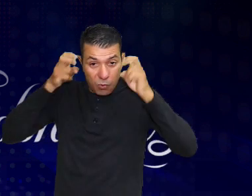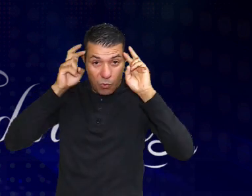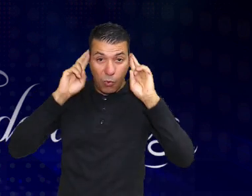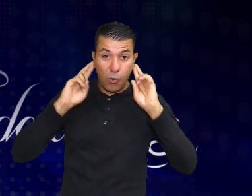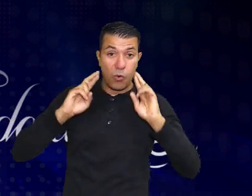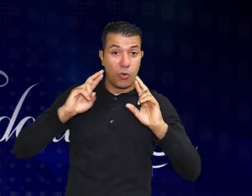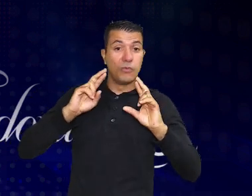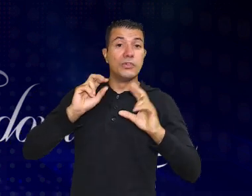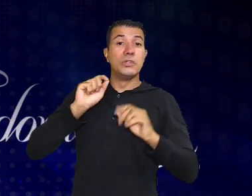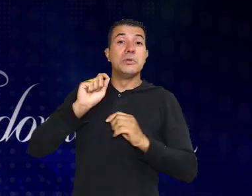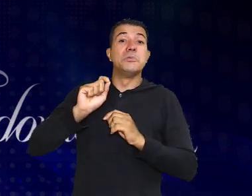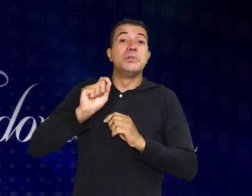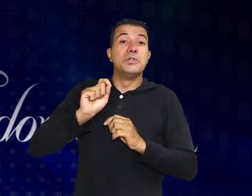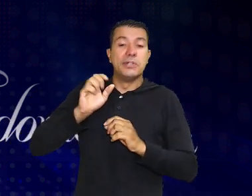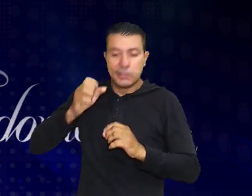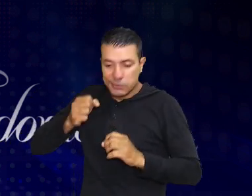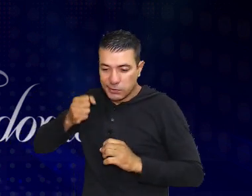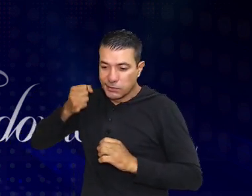que